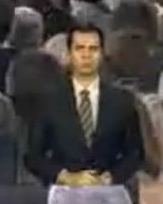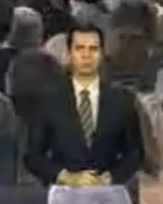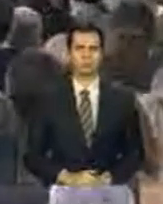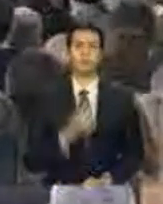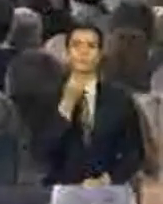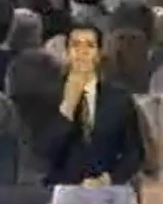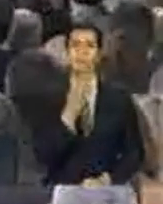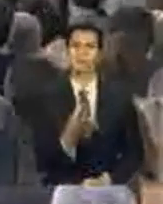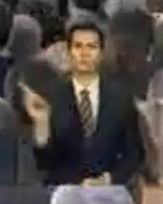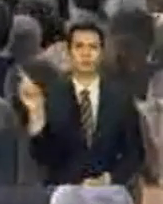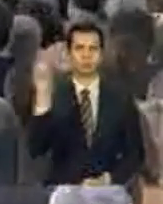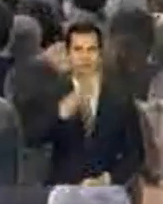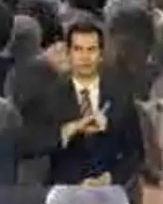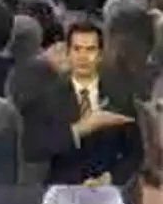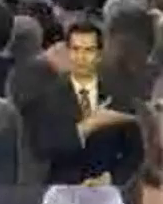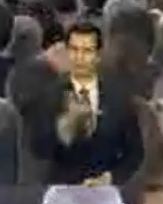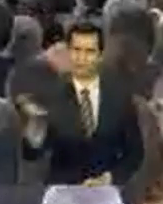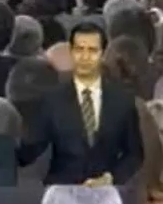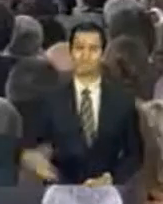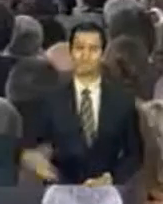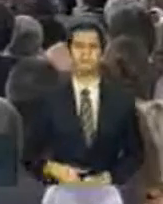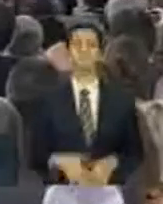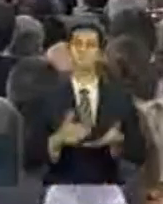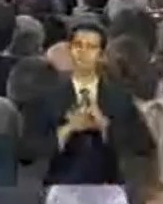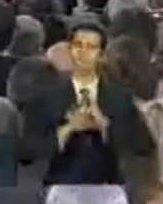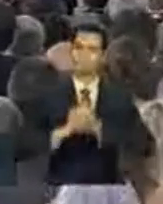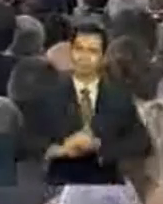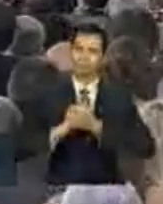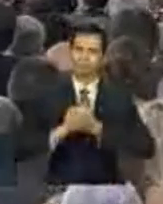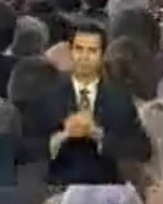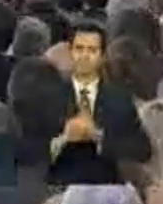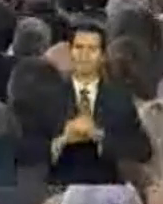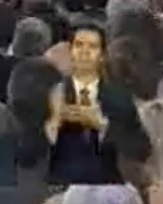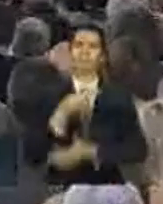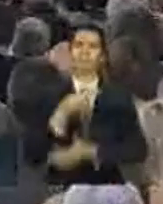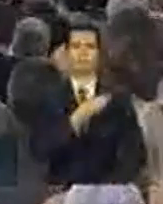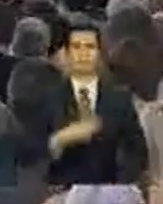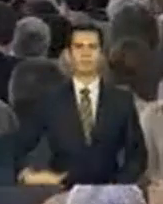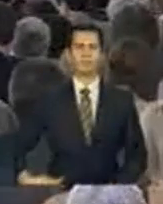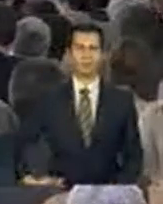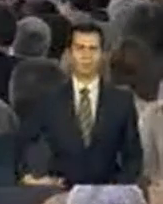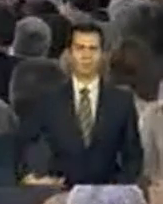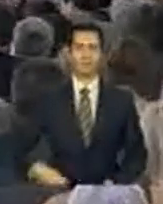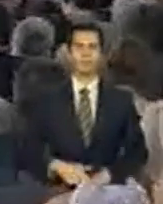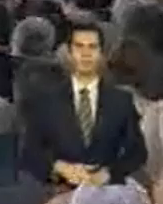Bom dia a todos. Queria cumprimentar aqui o ministro